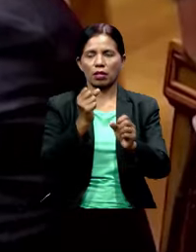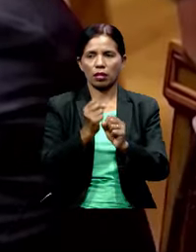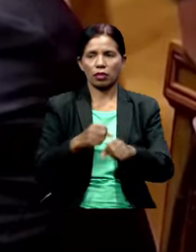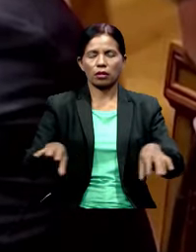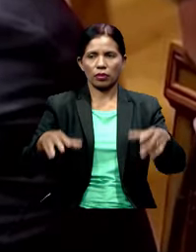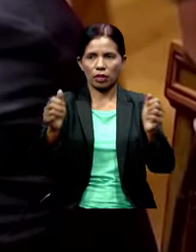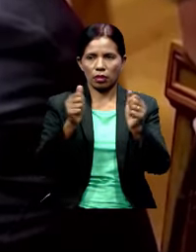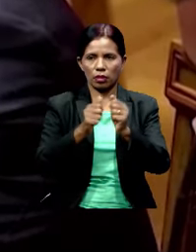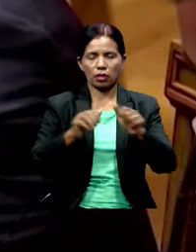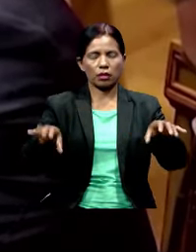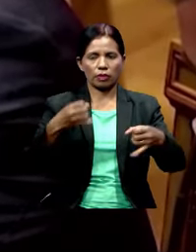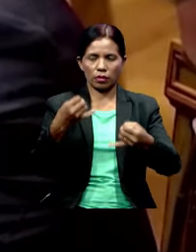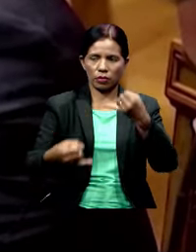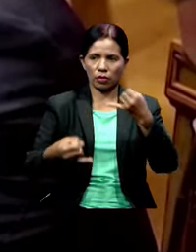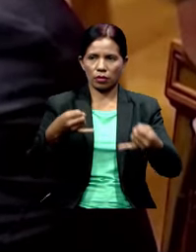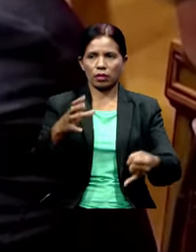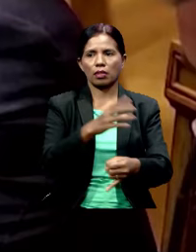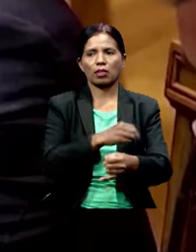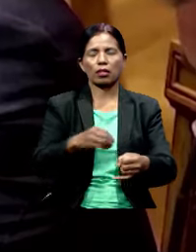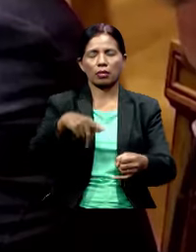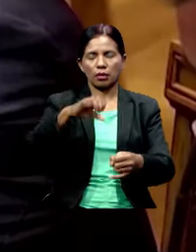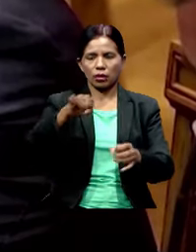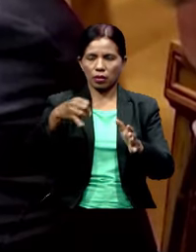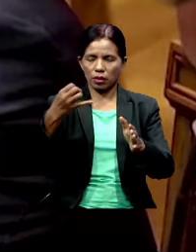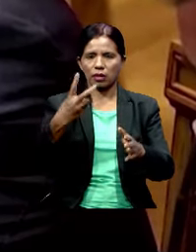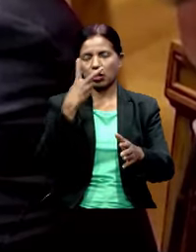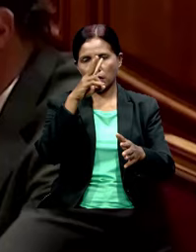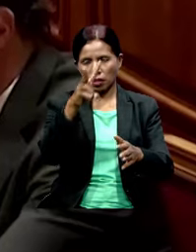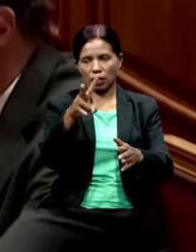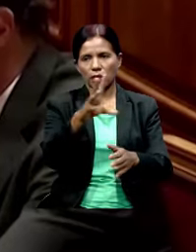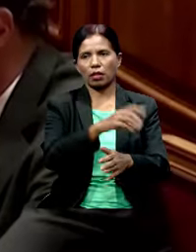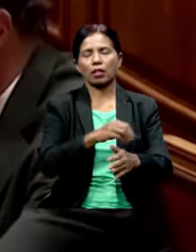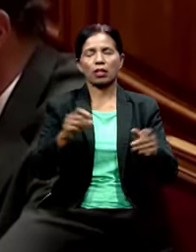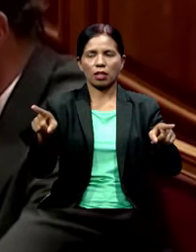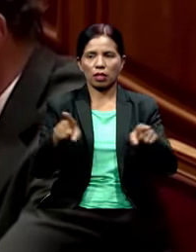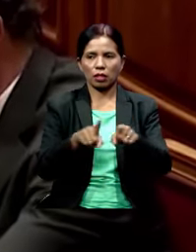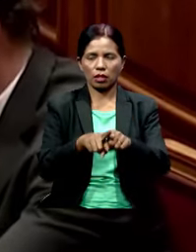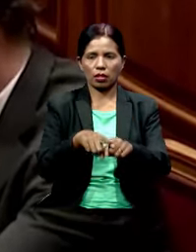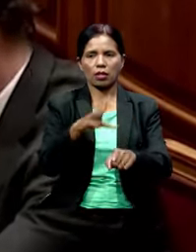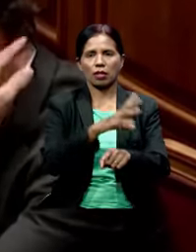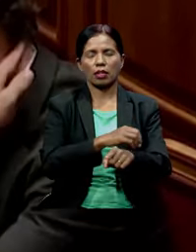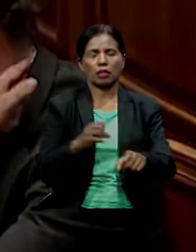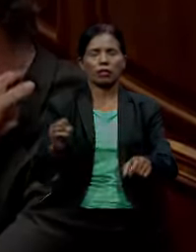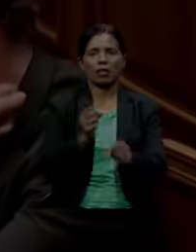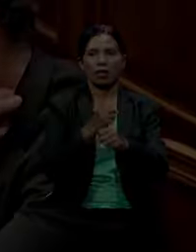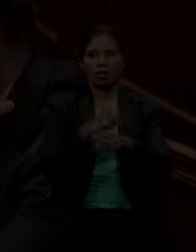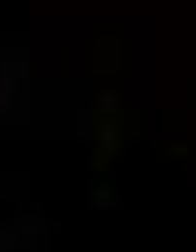colabora com o sistema de justiça. Rafa, procurador Sira afirma que não é moça e não dar alvo para investigação.